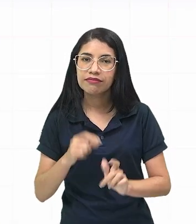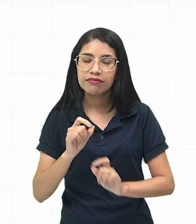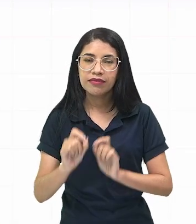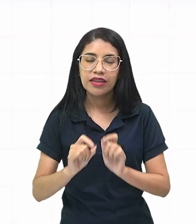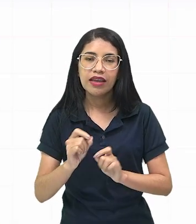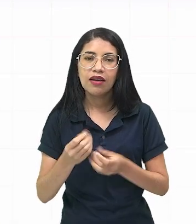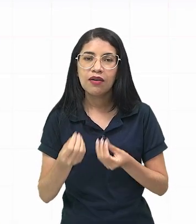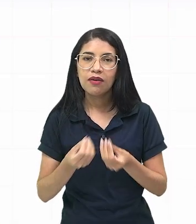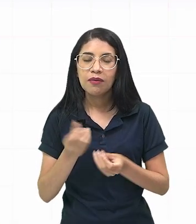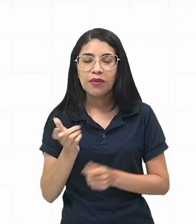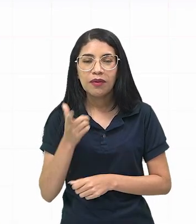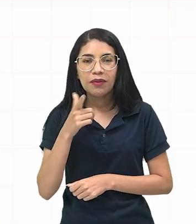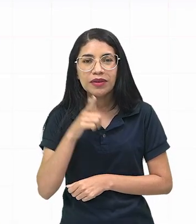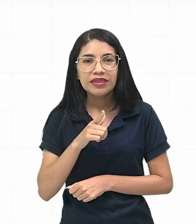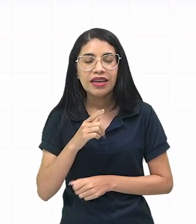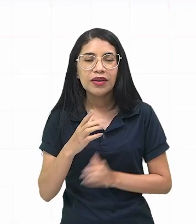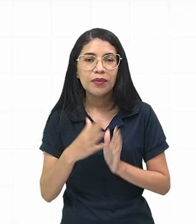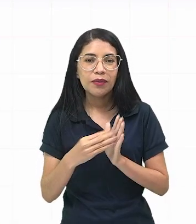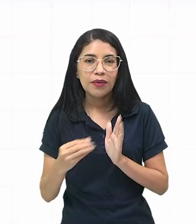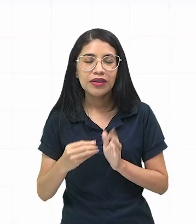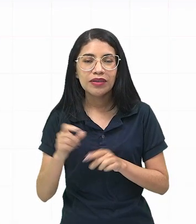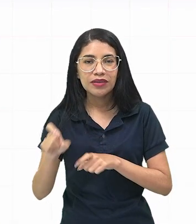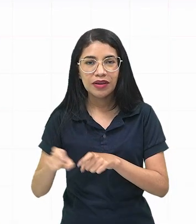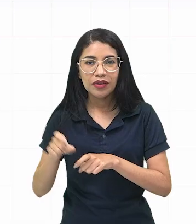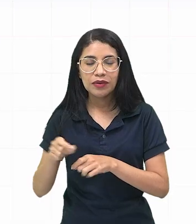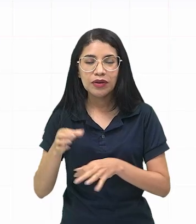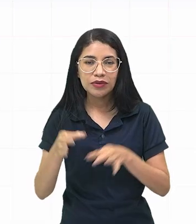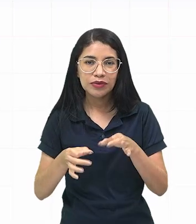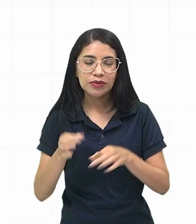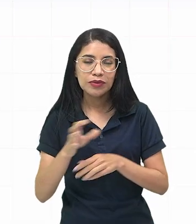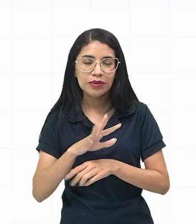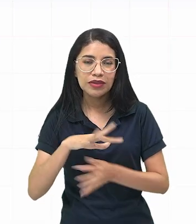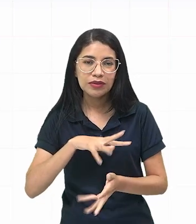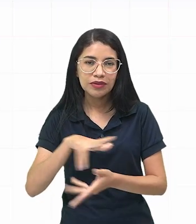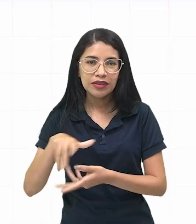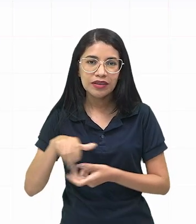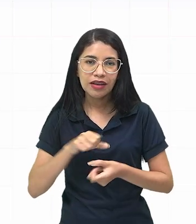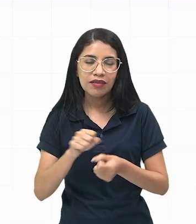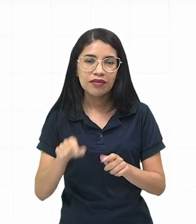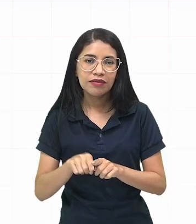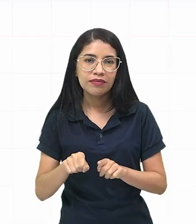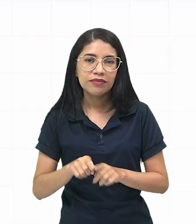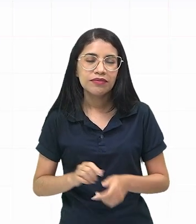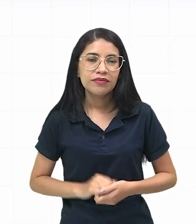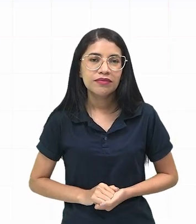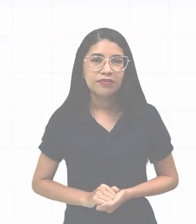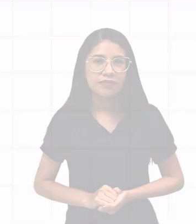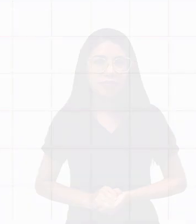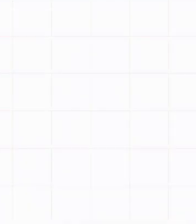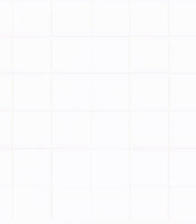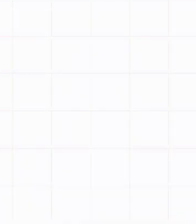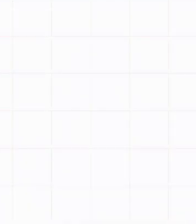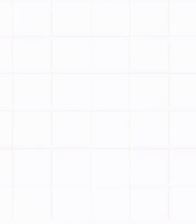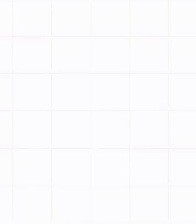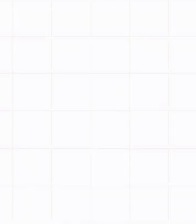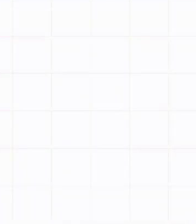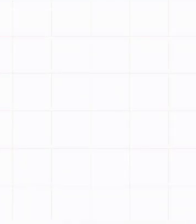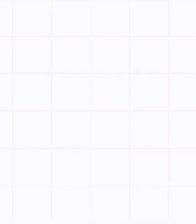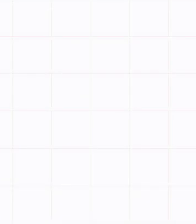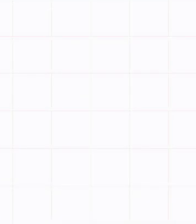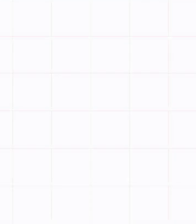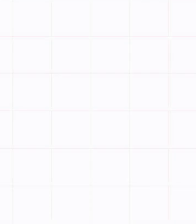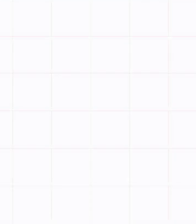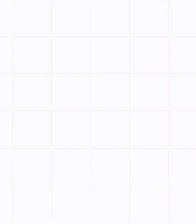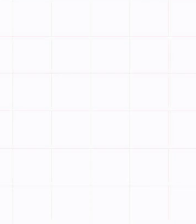a viabilidade de um modelo agrícola mais justo e sustentável. A busca sempre é essa, né, de tentar